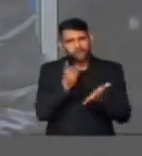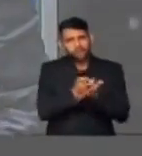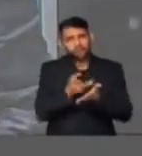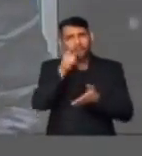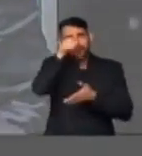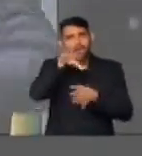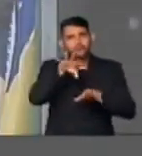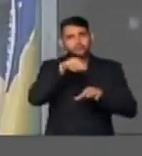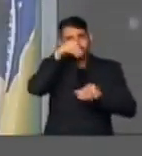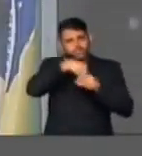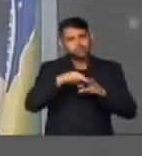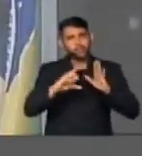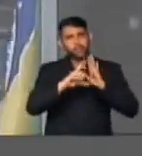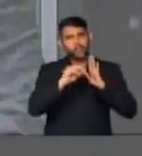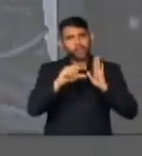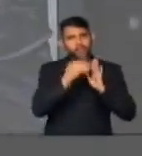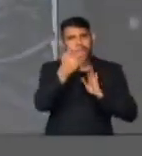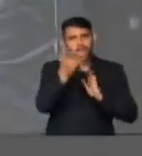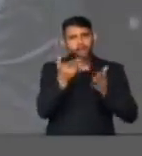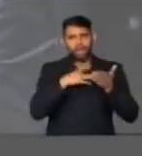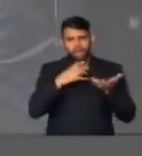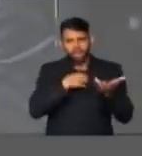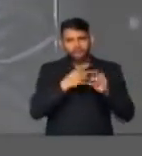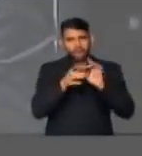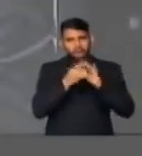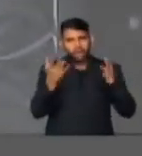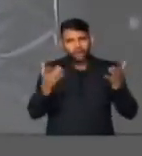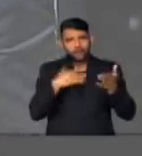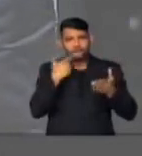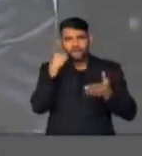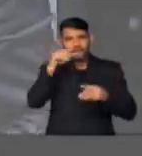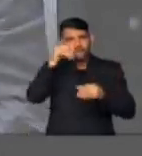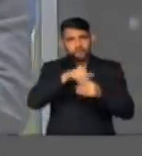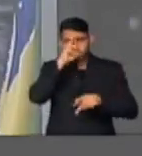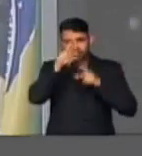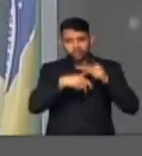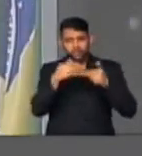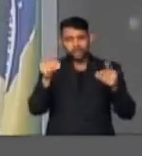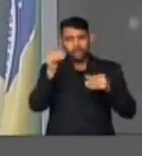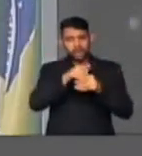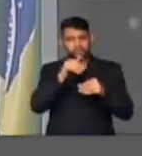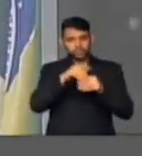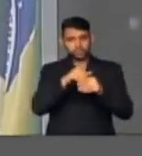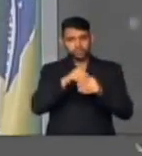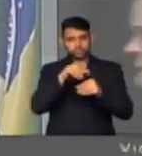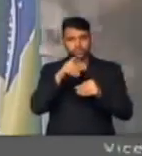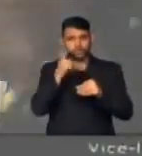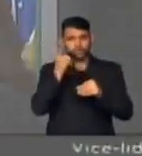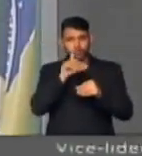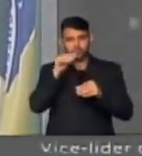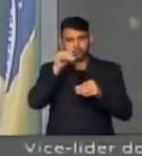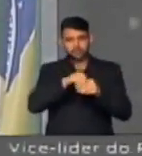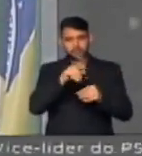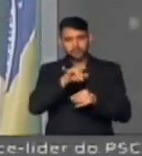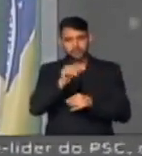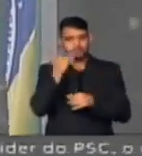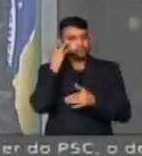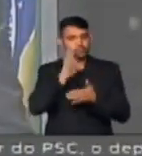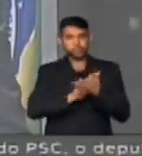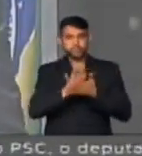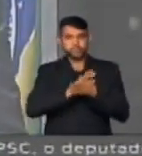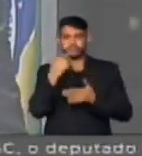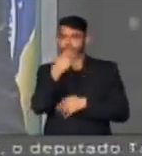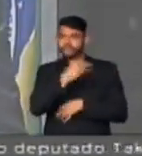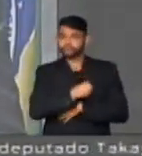palácio? É essa legitimidade das urnas? A urna só elege Larápio quando não sabe